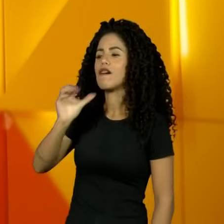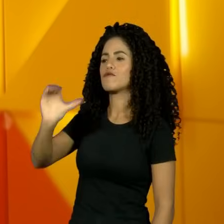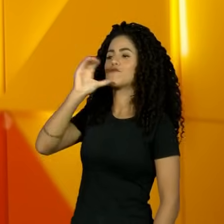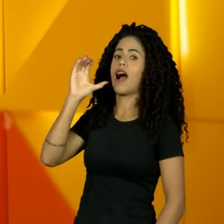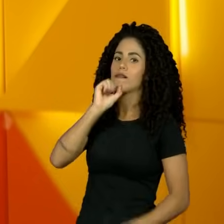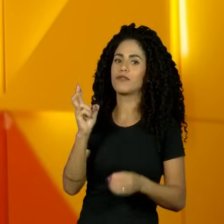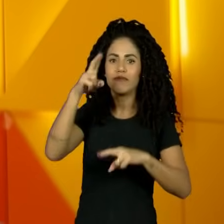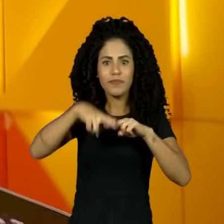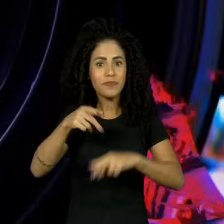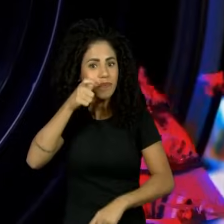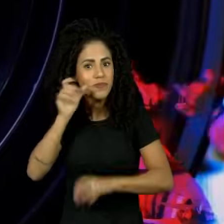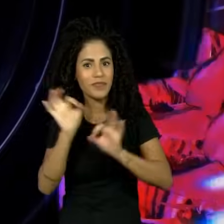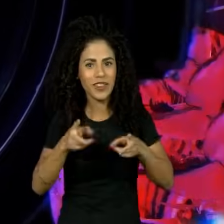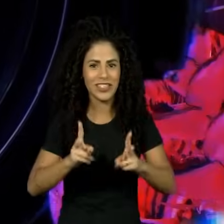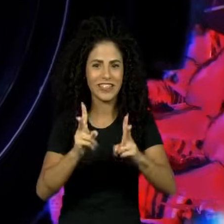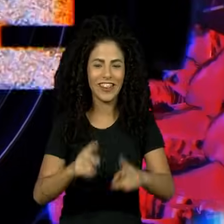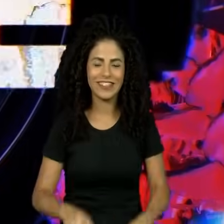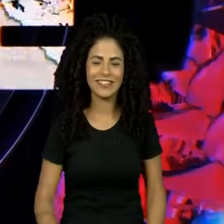volta rapidinho.